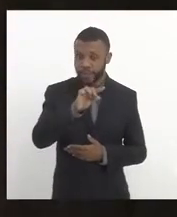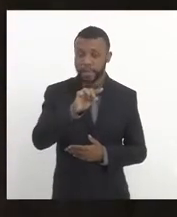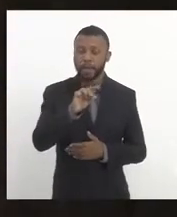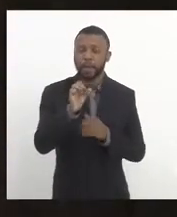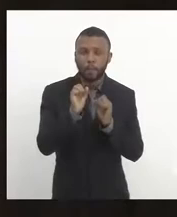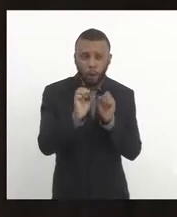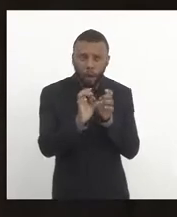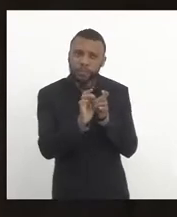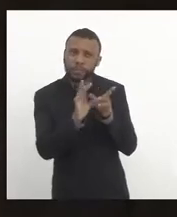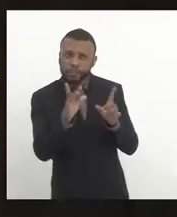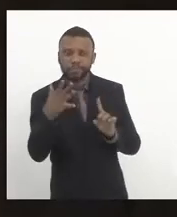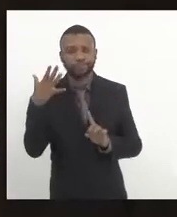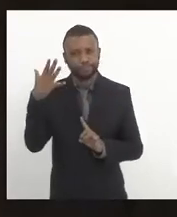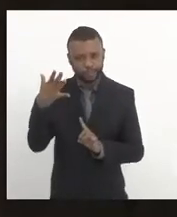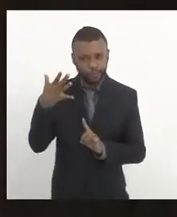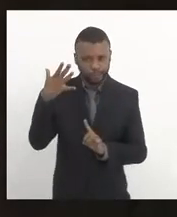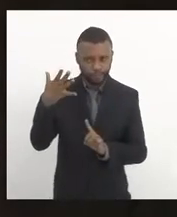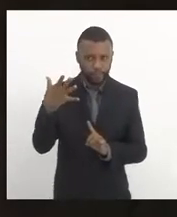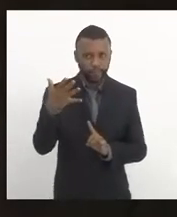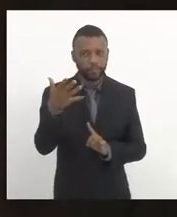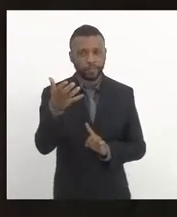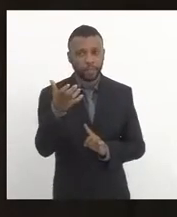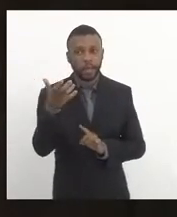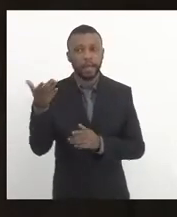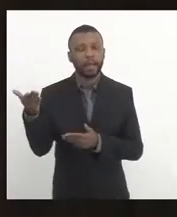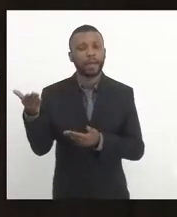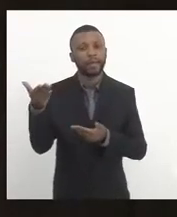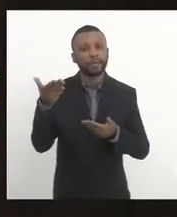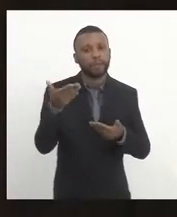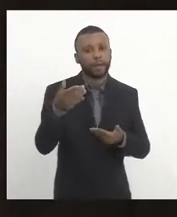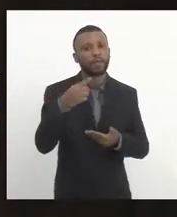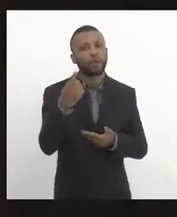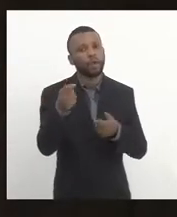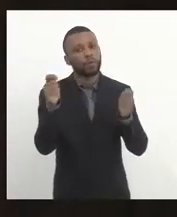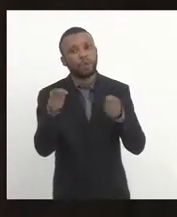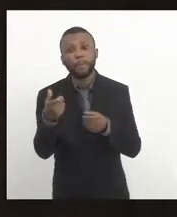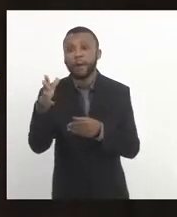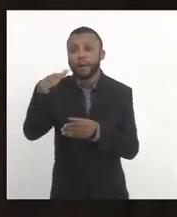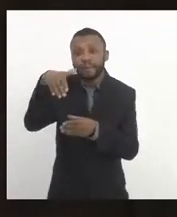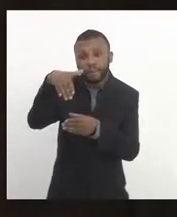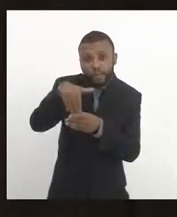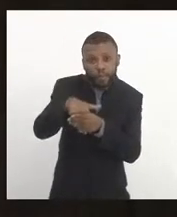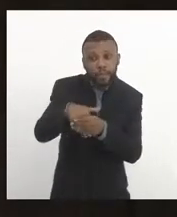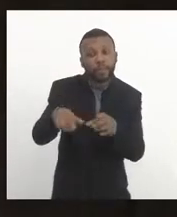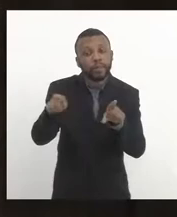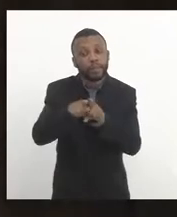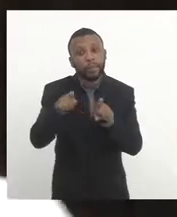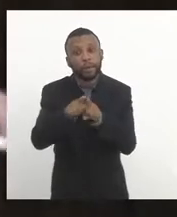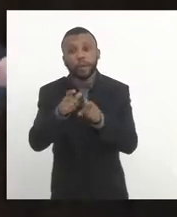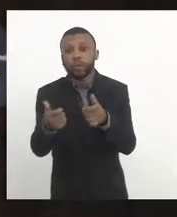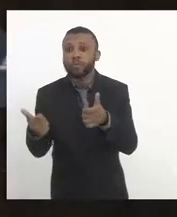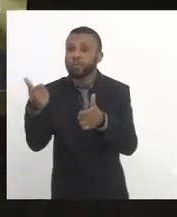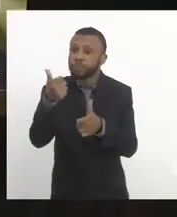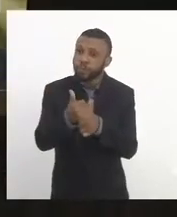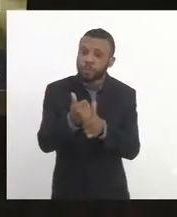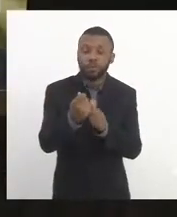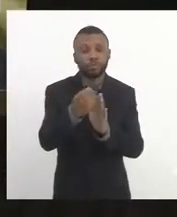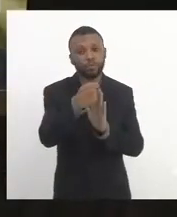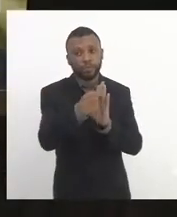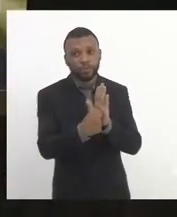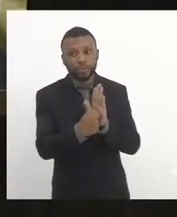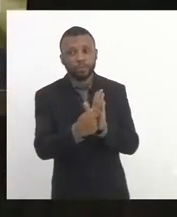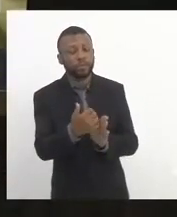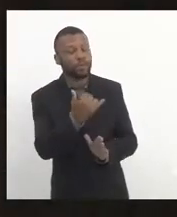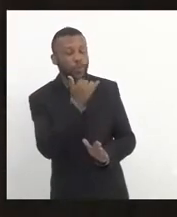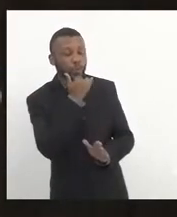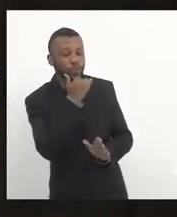autorize e deseje, se pudesse chamar os trabalhos à ordem, podemos colocar em votação, inclusive já com o substitutivo do deputado Luiz Paulo. Não tem como, porque a matéria vencida